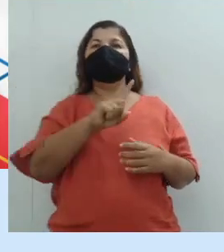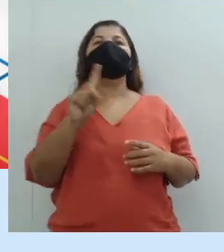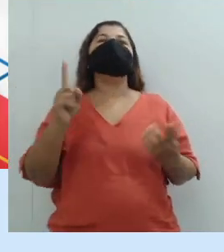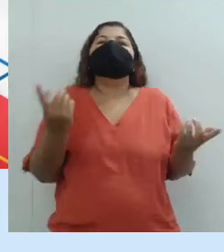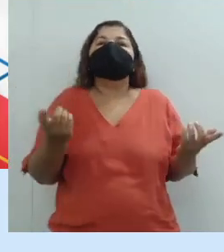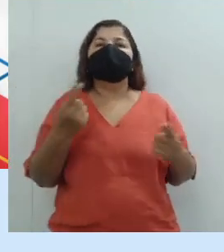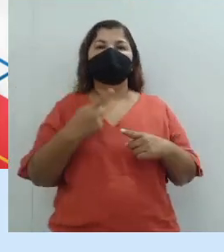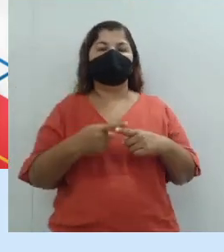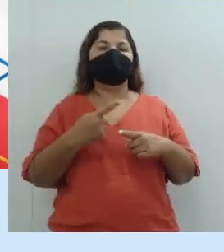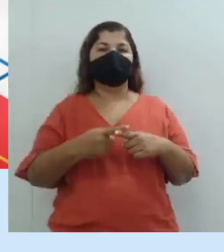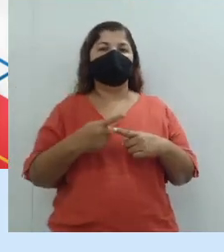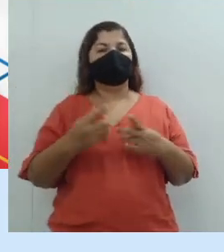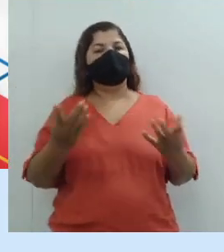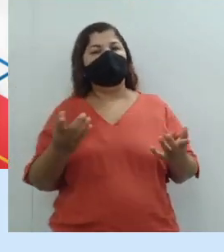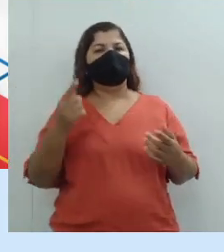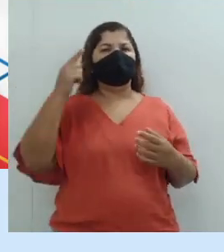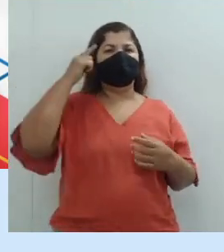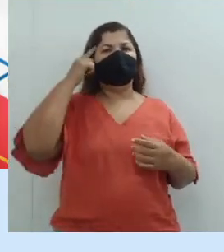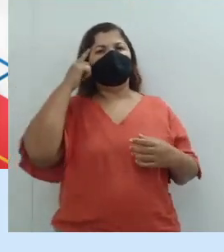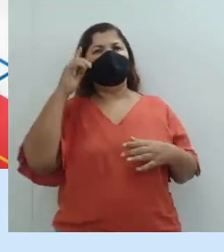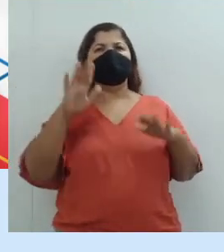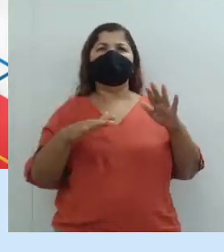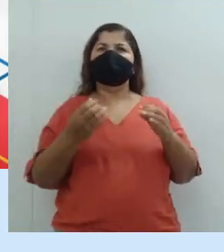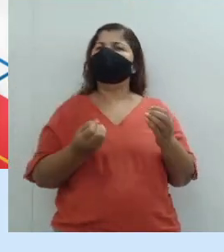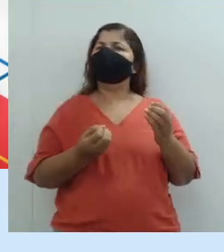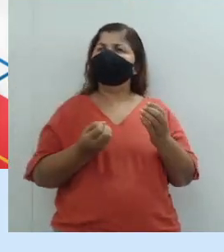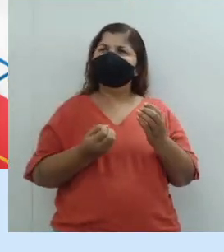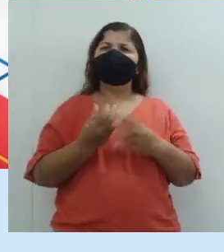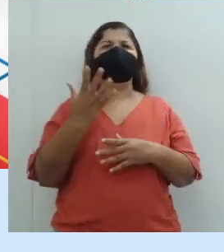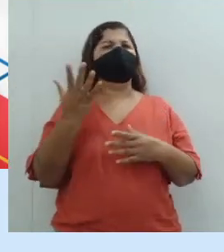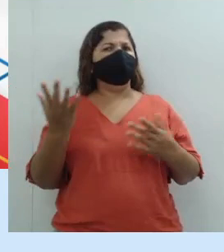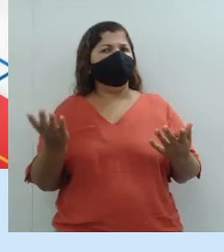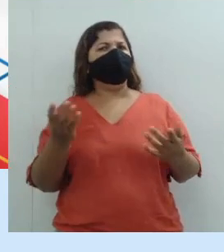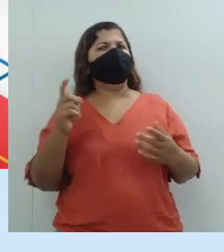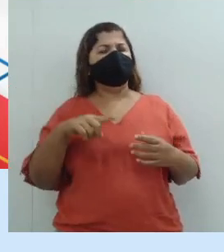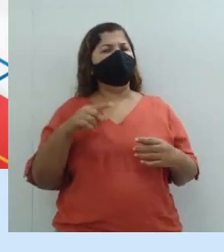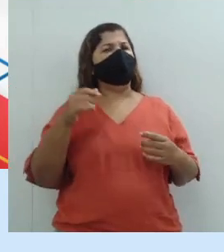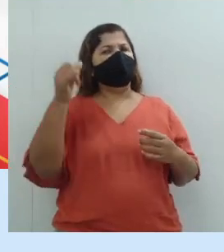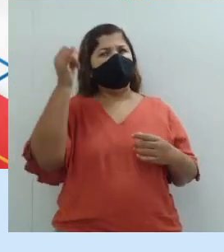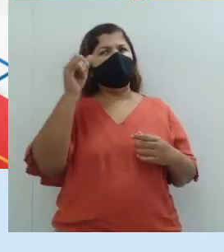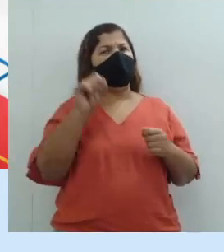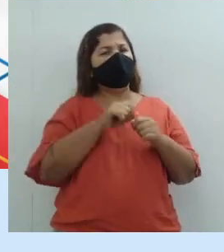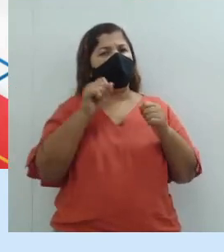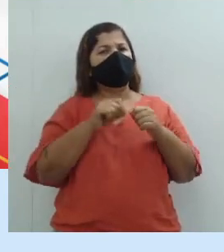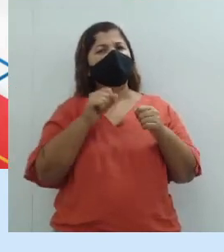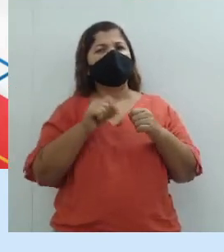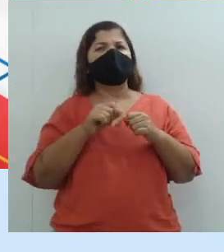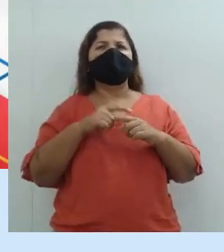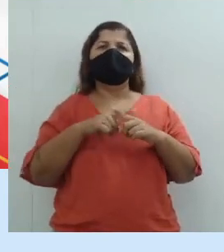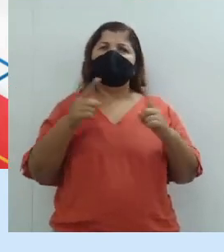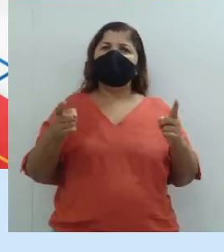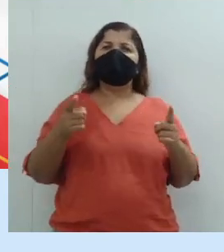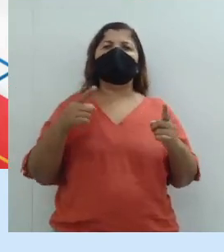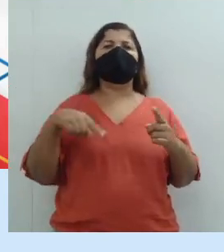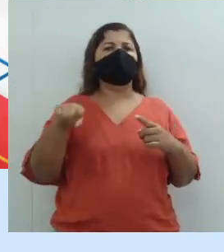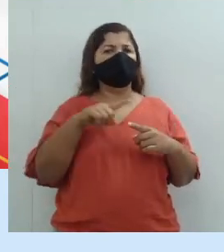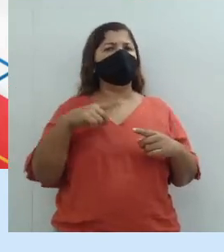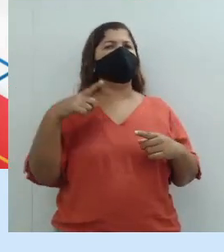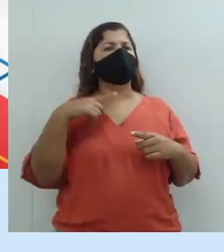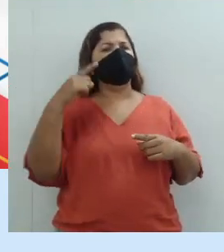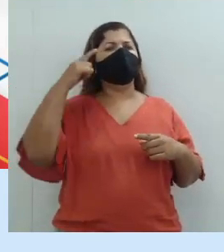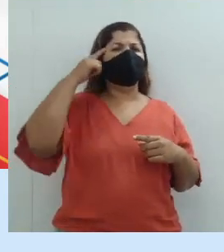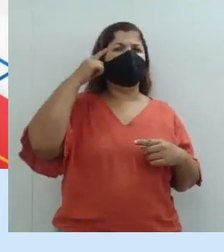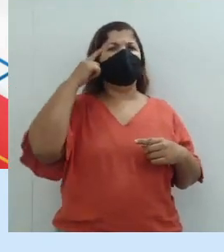erguer? Então, uma dúvida que às vezes aparece, né? Parece até uma pergunta besta, mas é uma pergunta que aparece para a gente e que muitas vezes temos essa